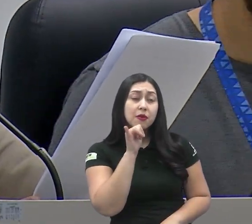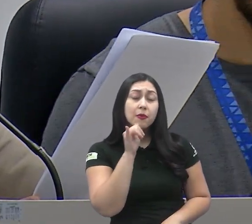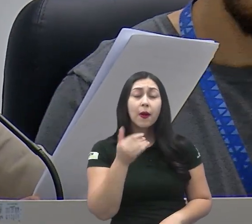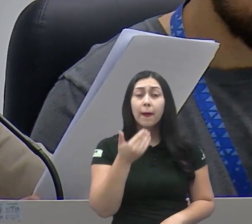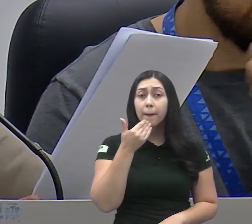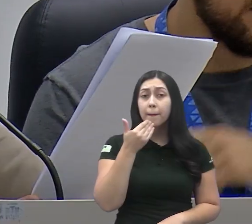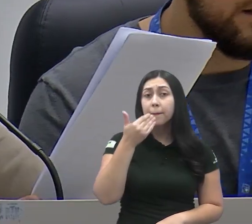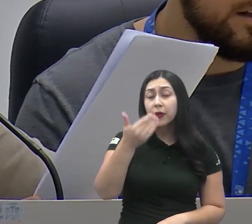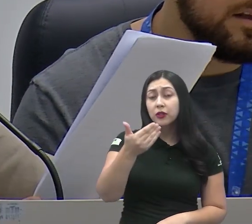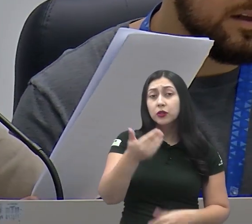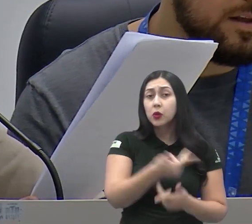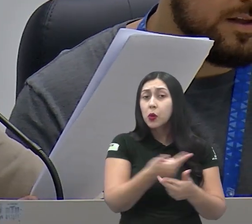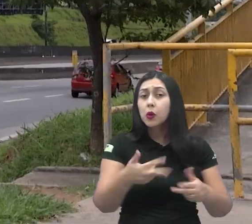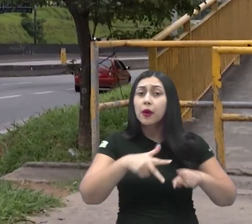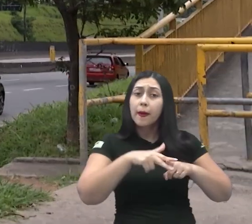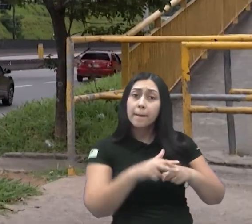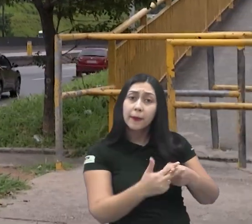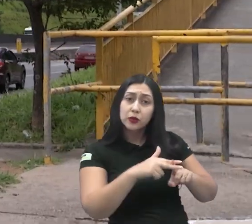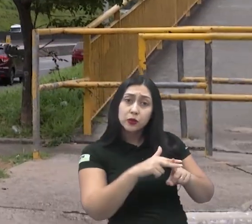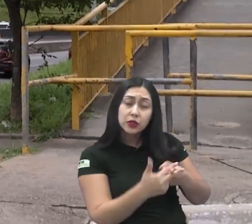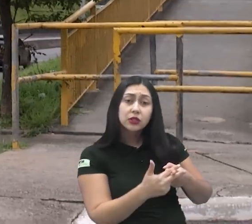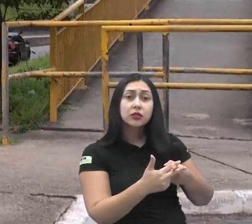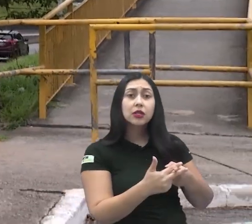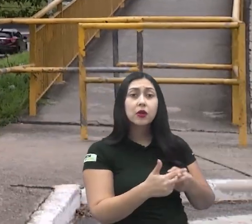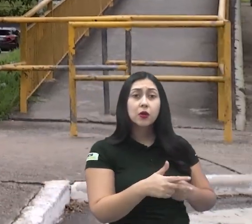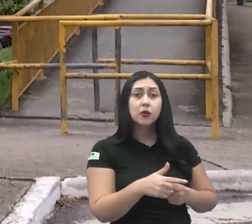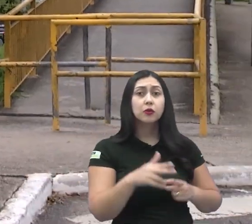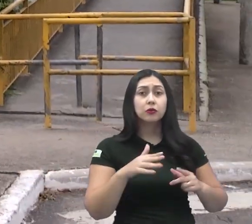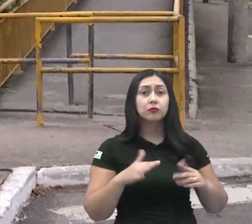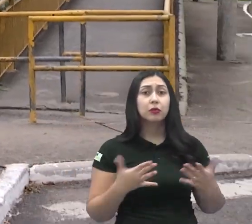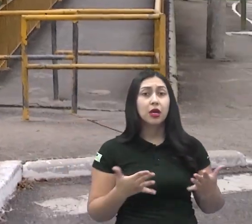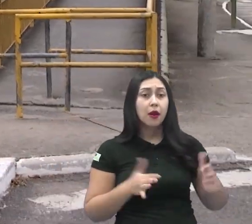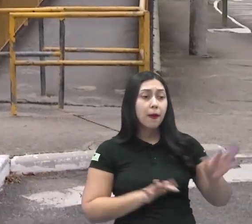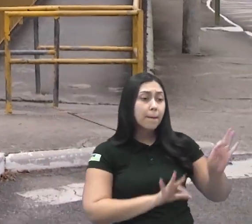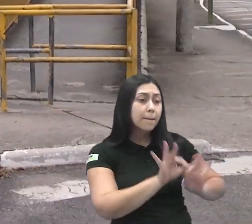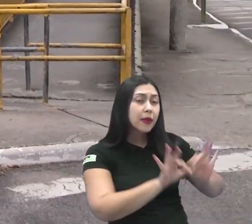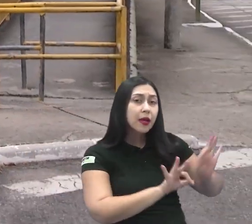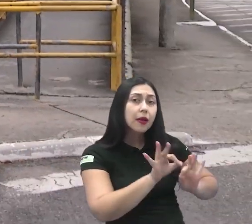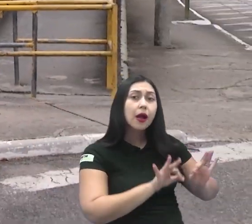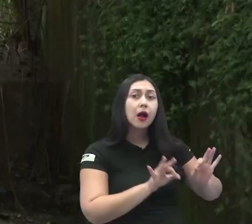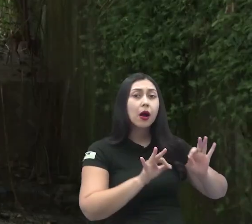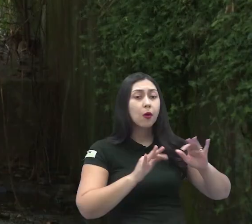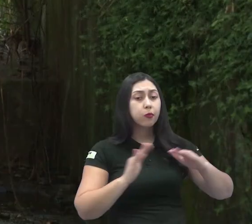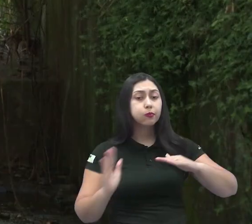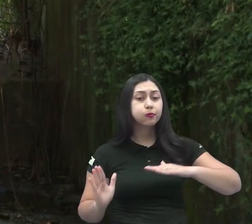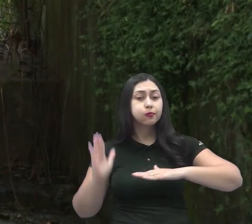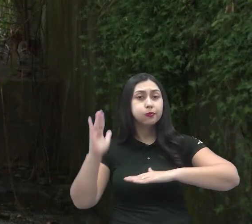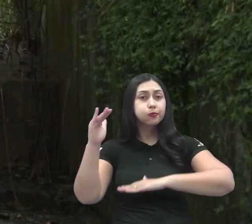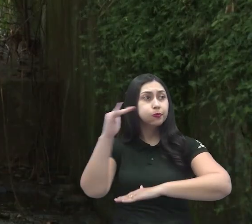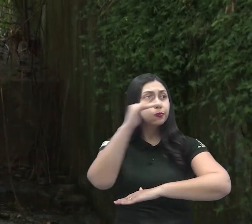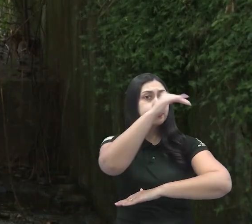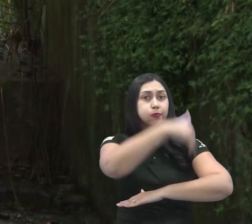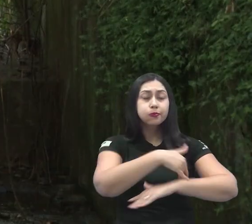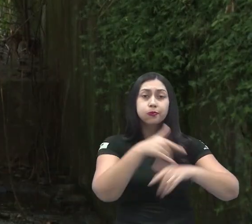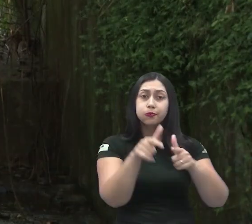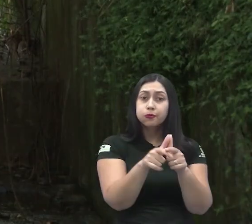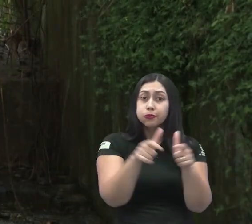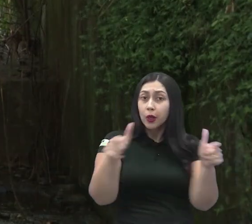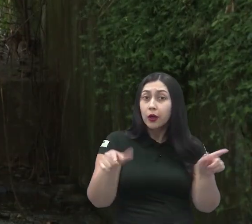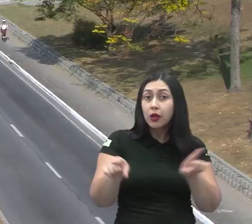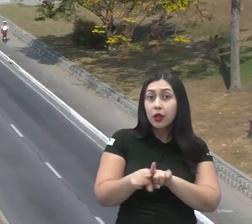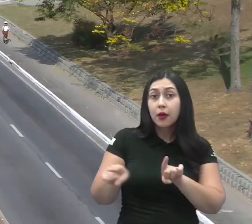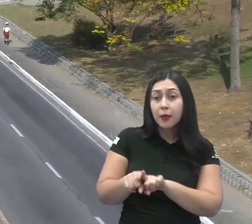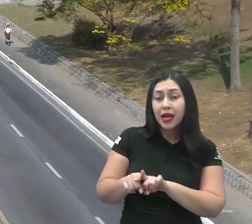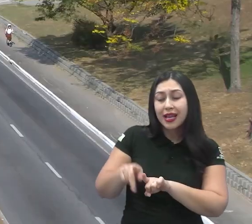de manutenção pública, como estudos para ampliar as passarelas da rodovia Dutra, correção de despejo irregular de